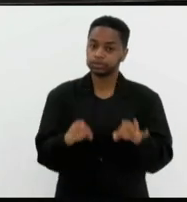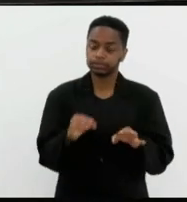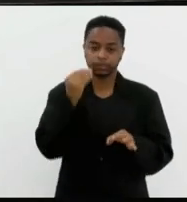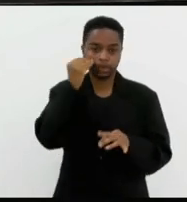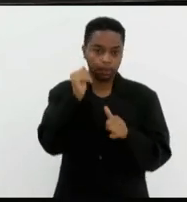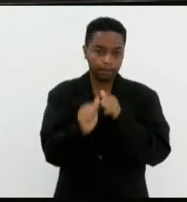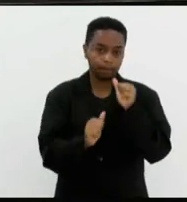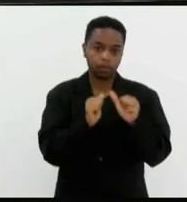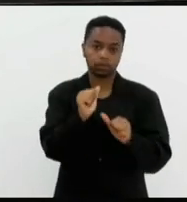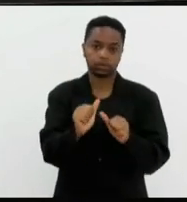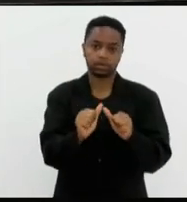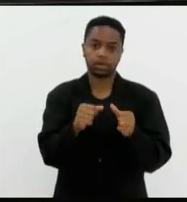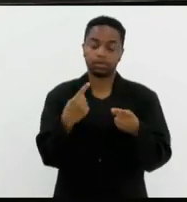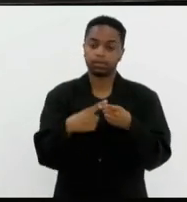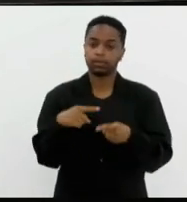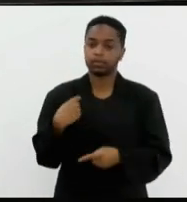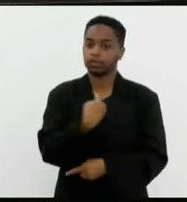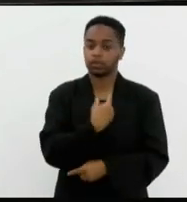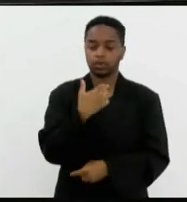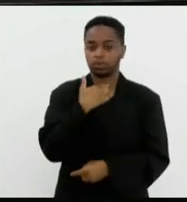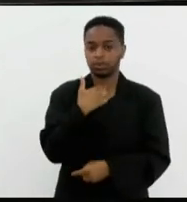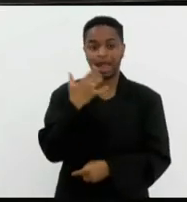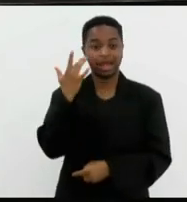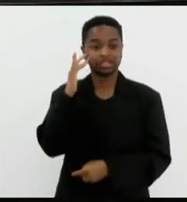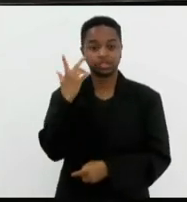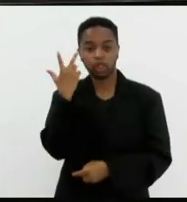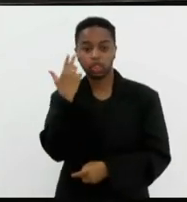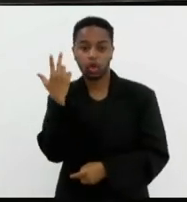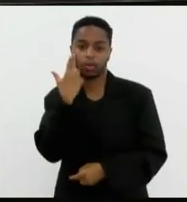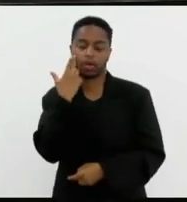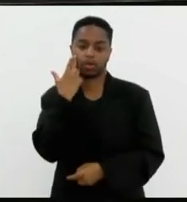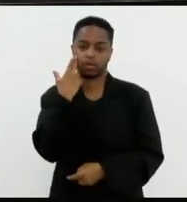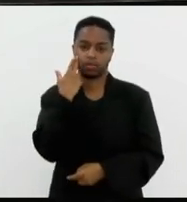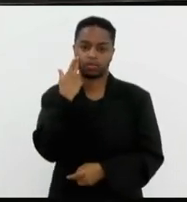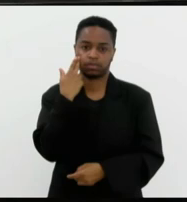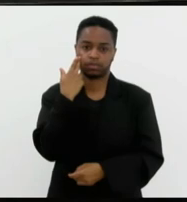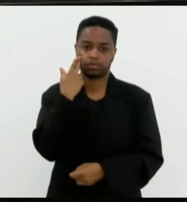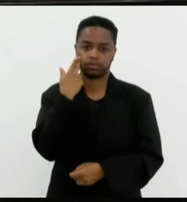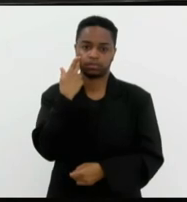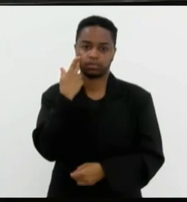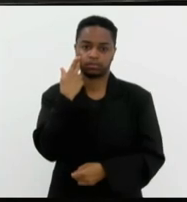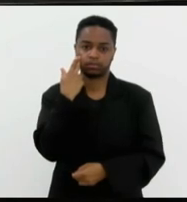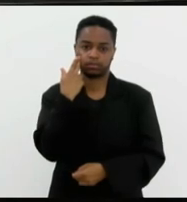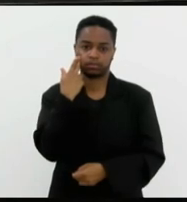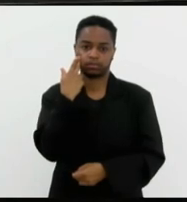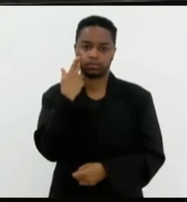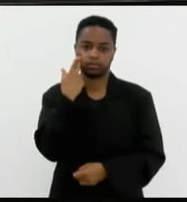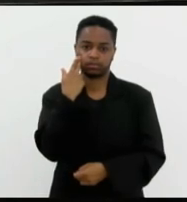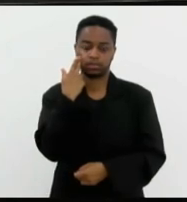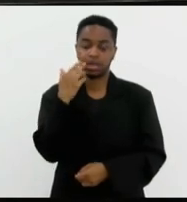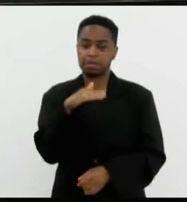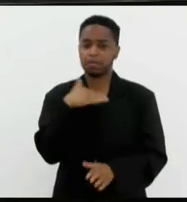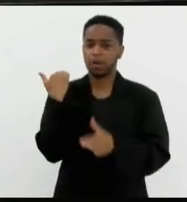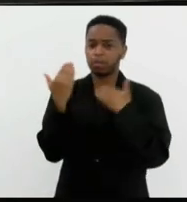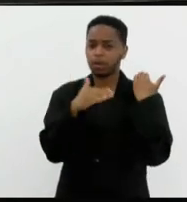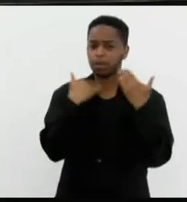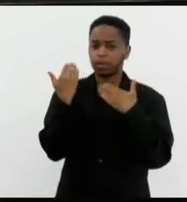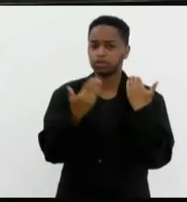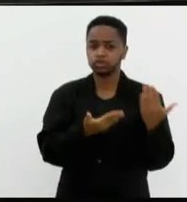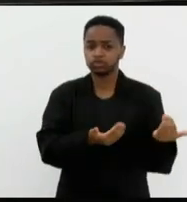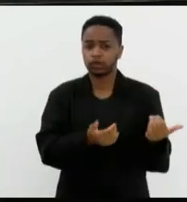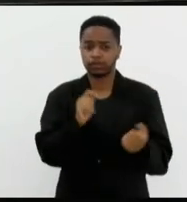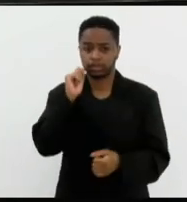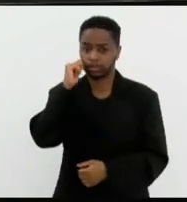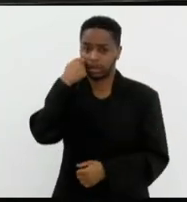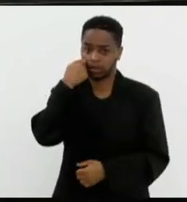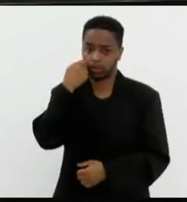quadro. Nós não podemos naturalizar, deputado Flávio Serafini, a morte de qualquer jovem negro